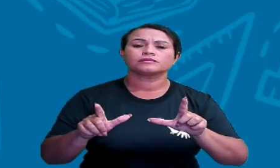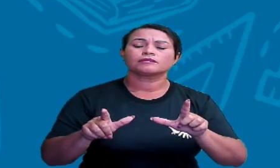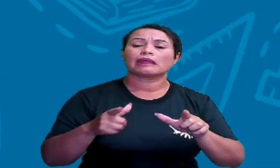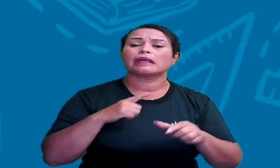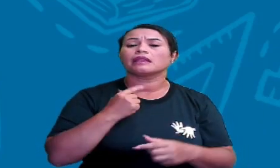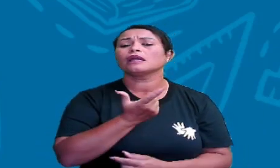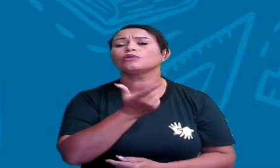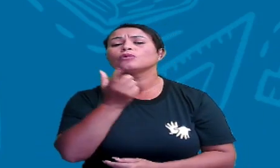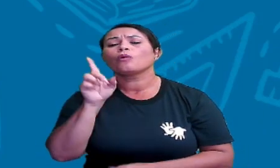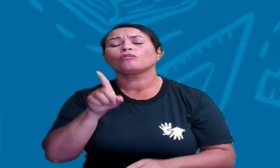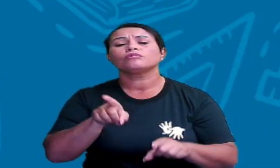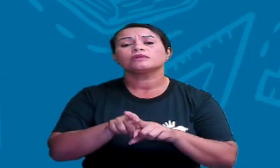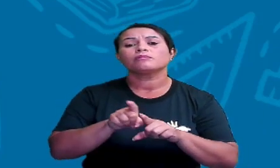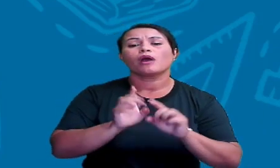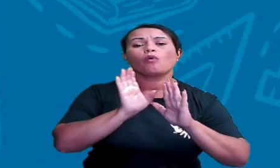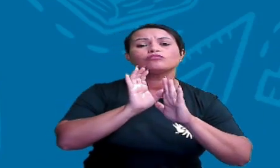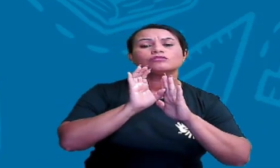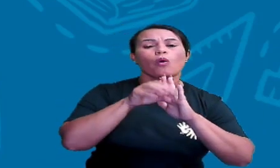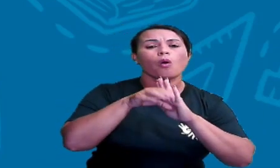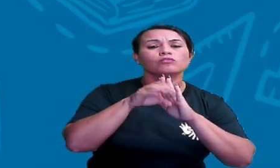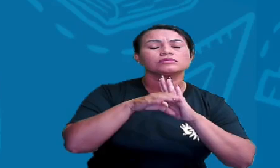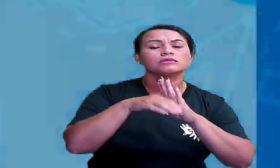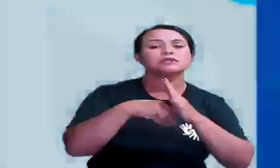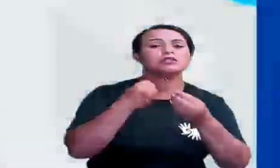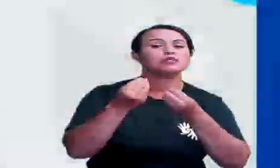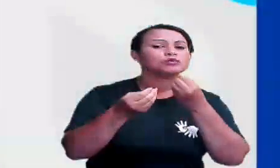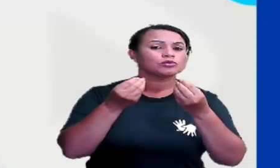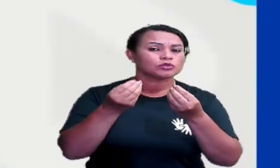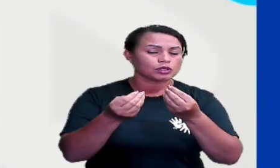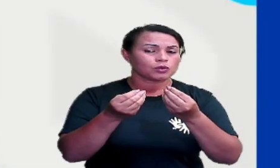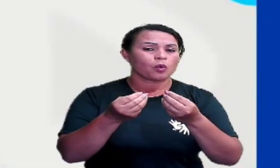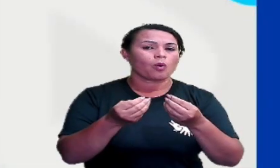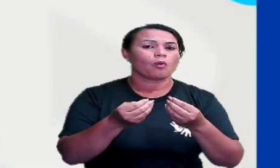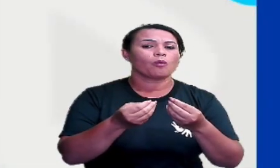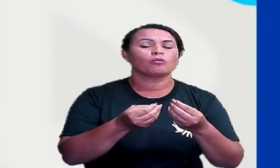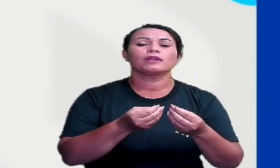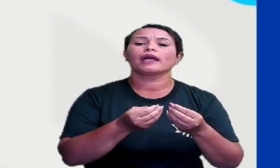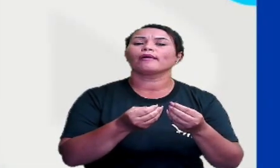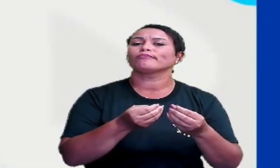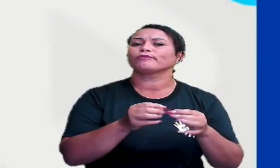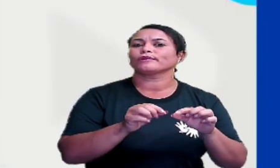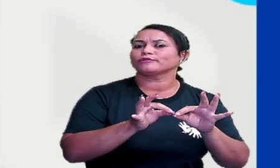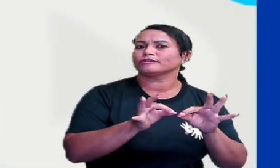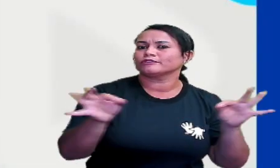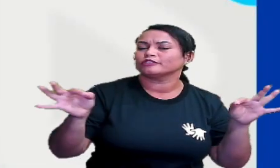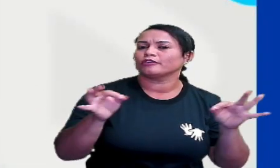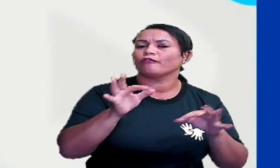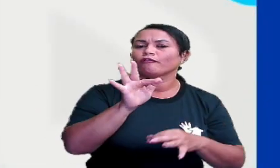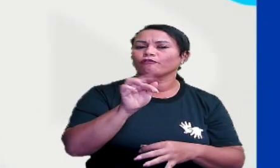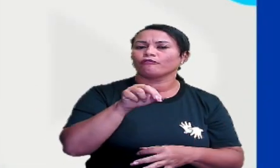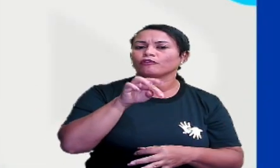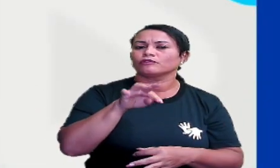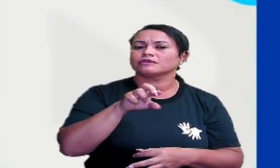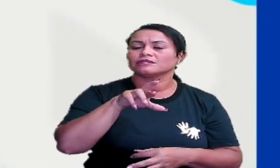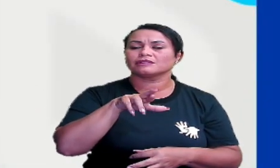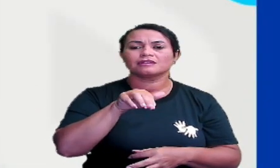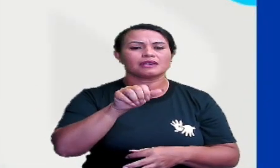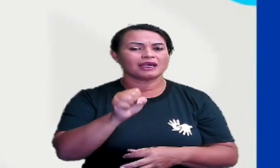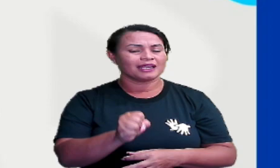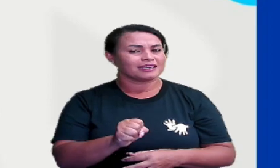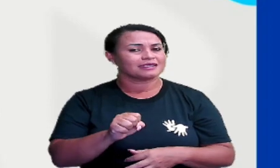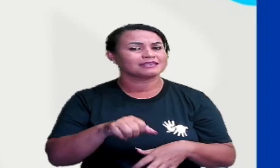outro lado, o conceito de fronteira, ele é mais dinâmico e designa uma frente